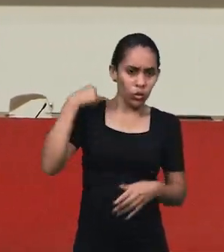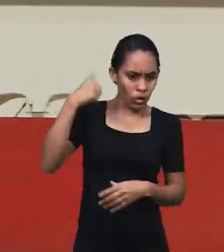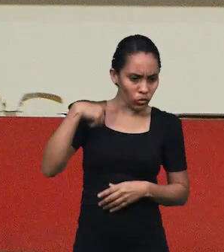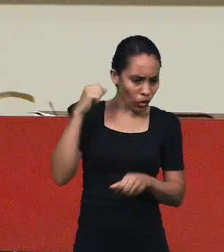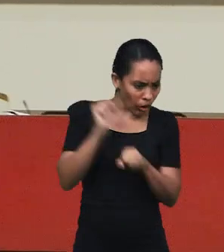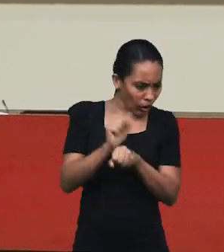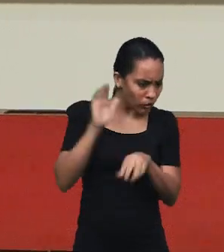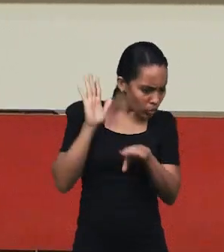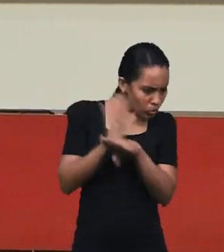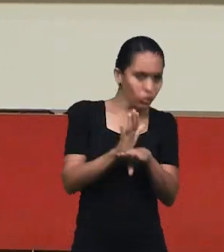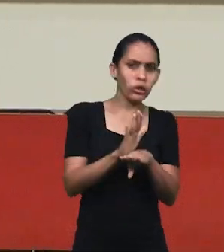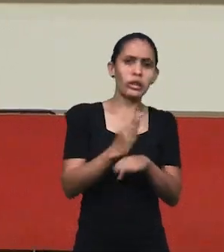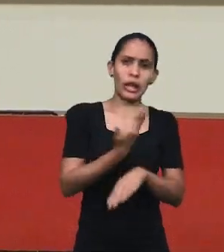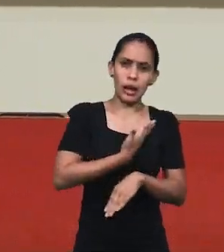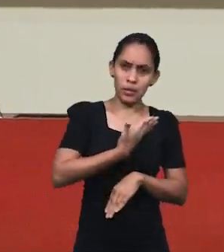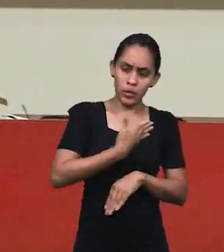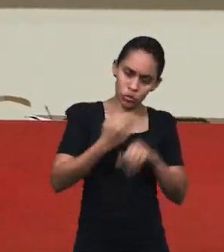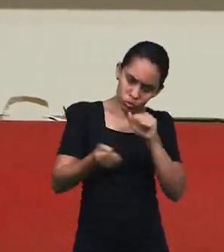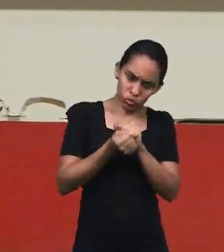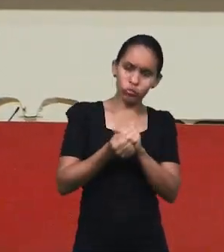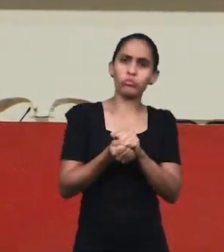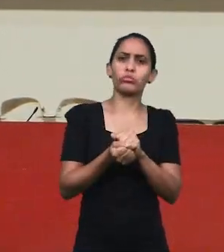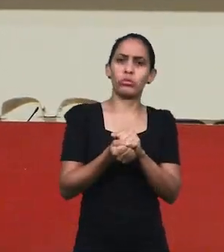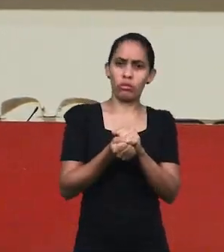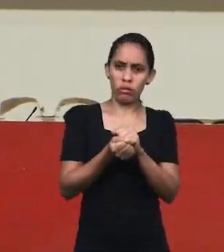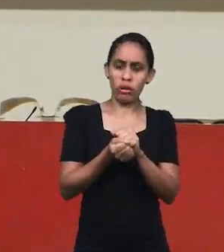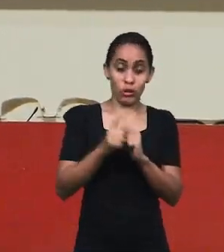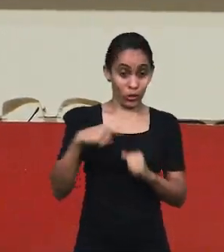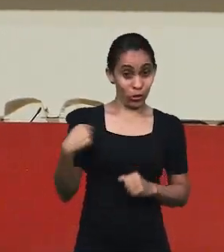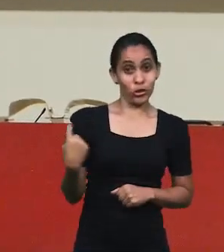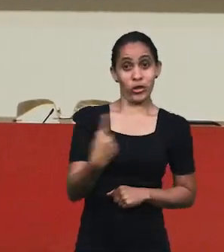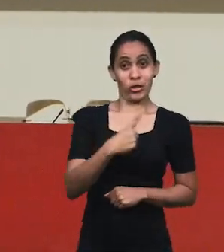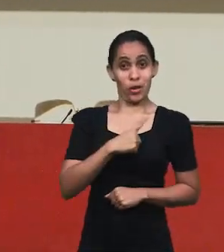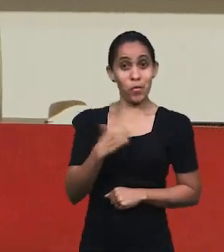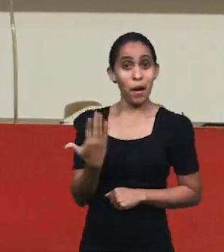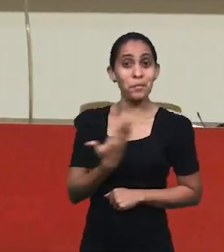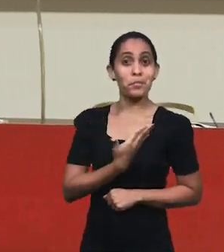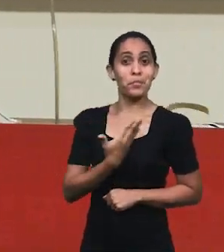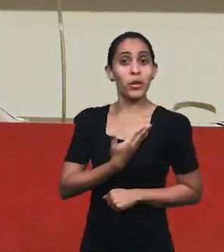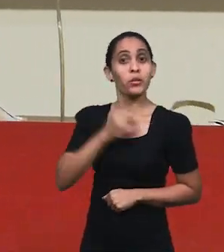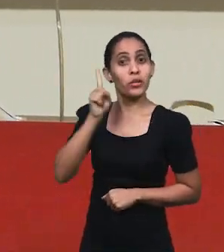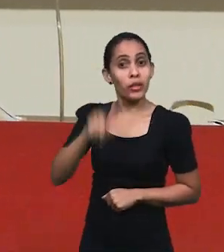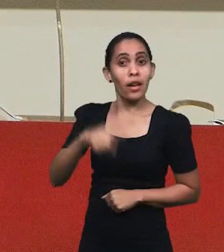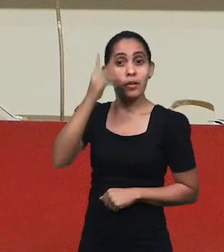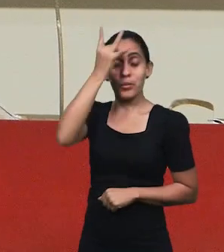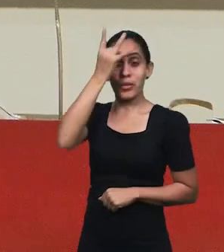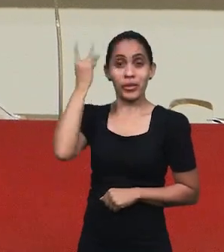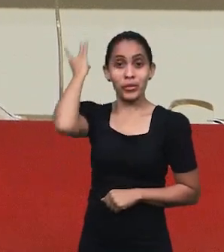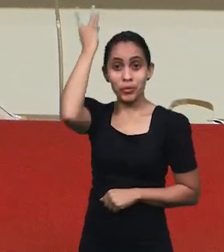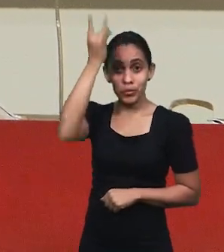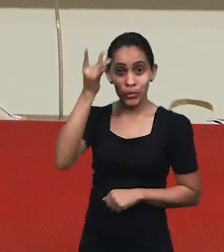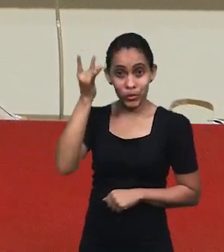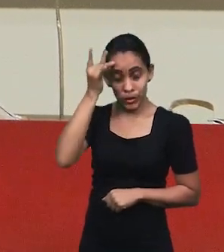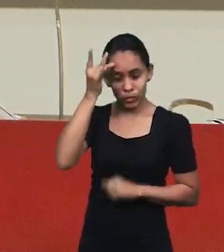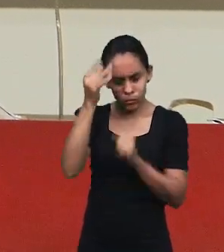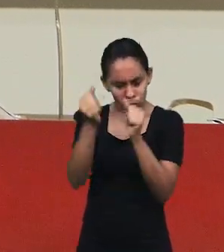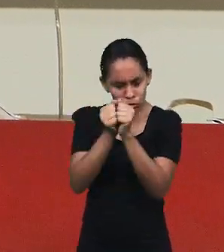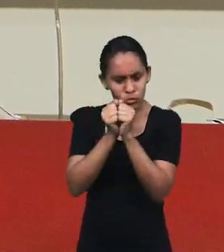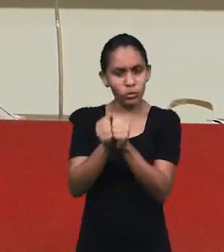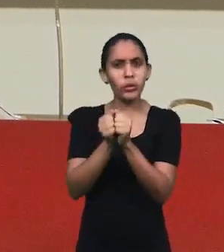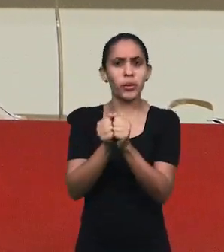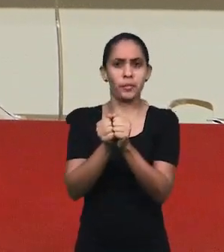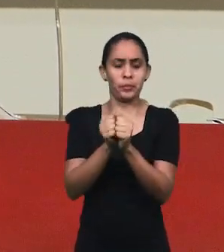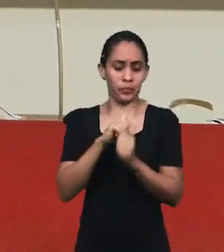Seja o advogado deles. Seja o amigo deles. Soldados, nós temos um amigo na terra chamado o Espírito